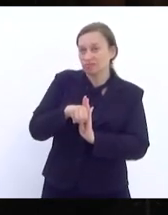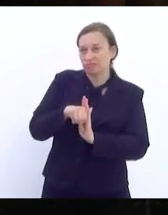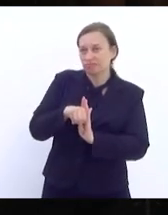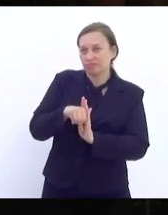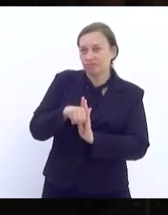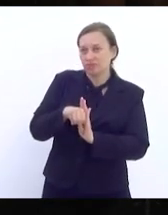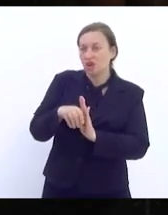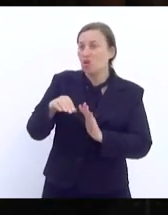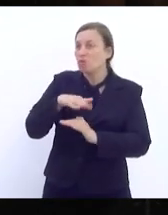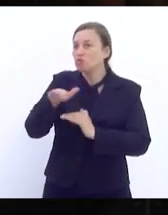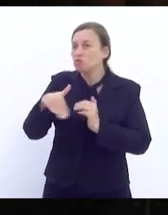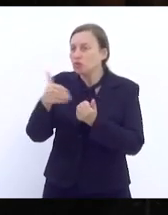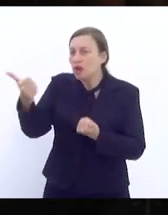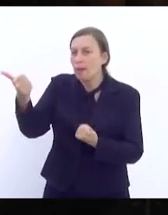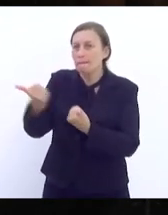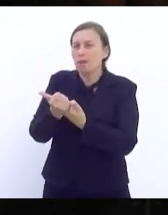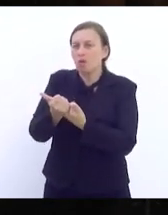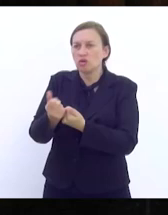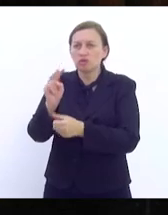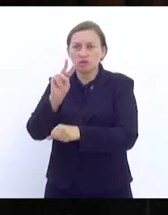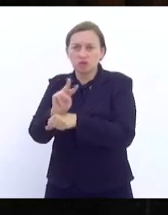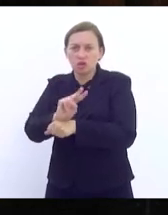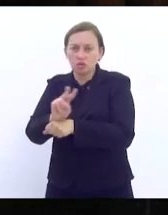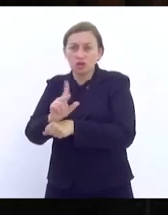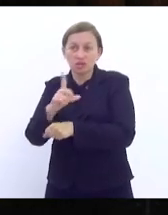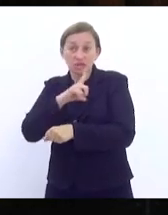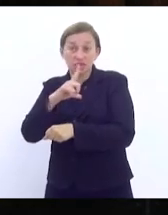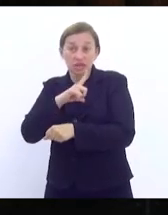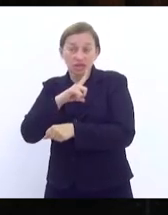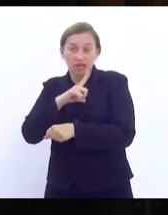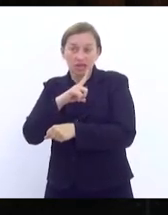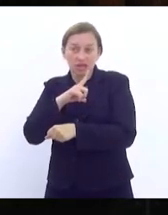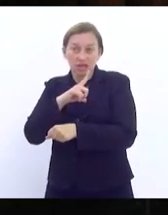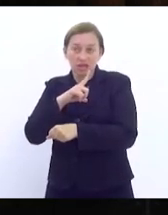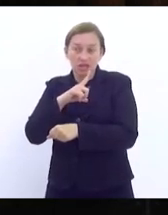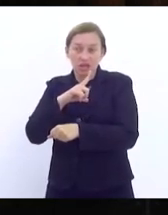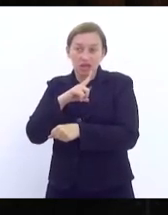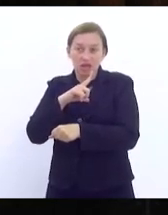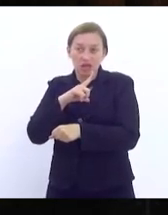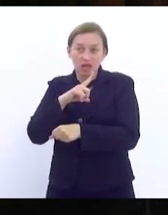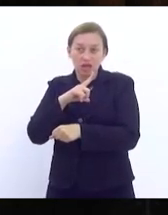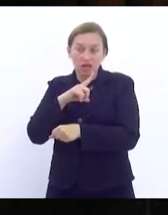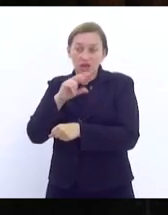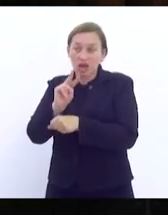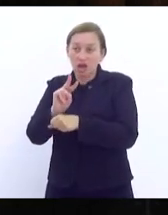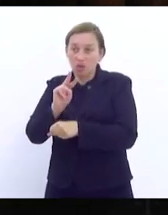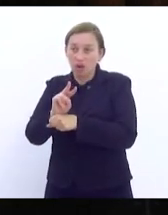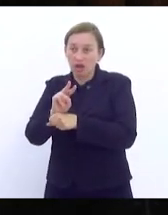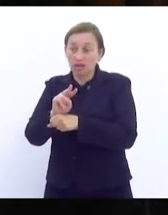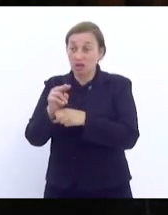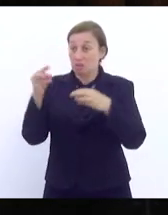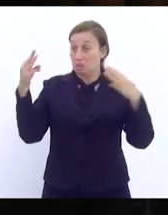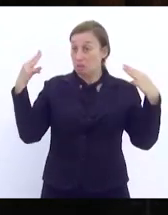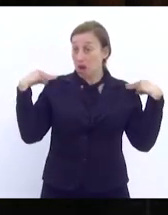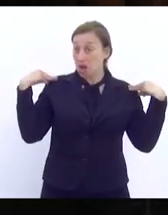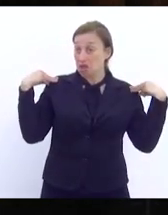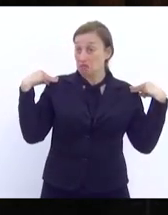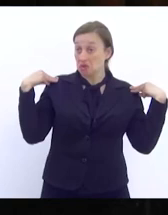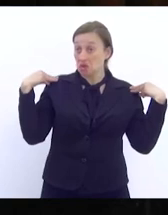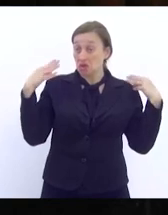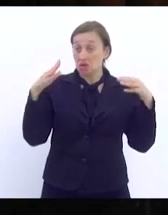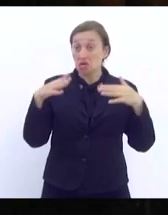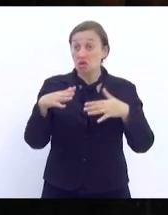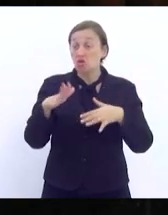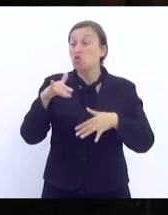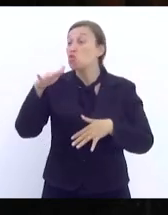que com todo o aparato de segurança que ele diz ter a guarda marítima nunca Deputado Val Deputado